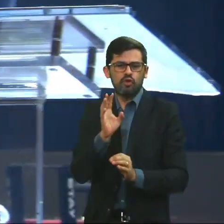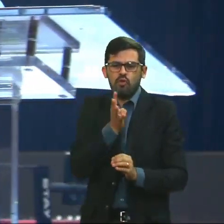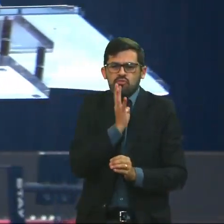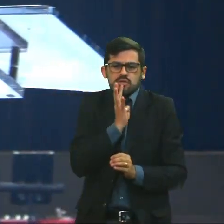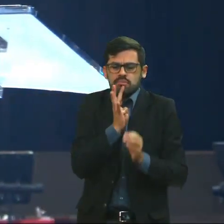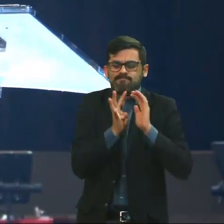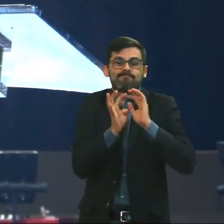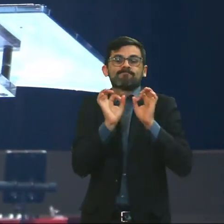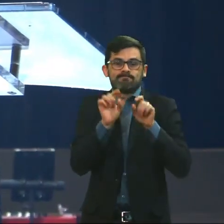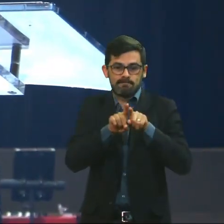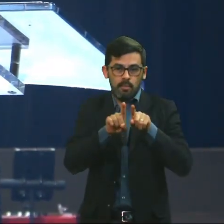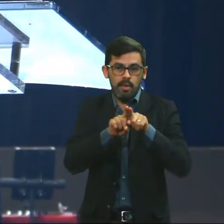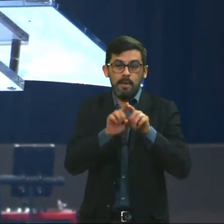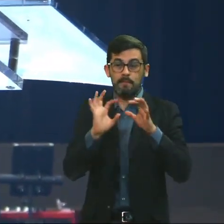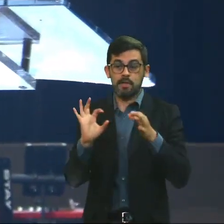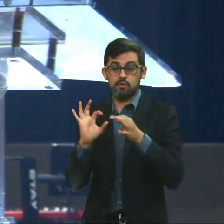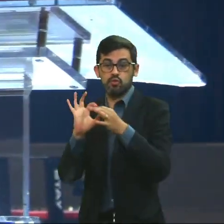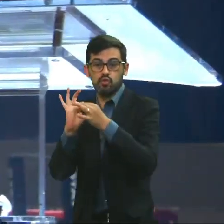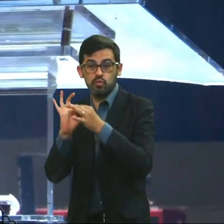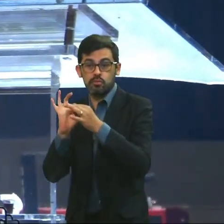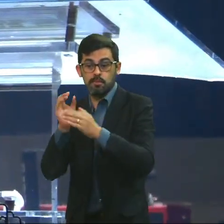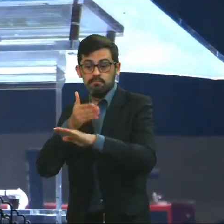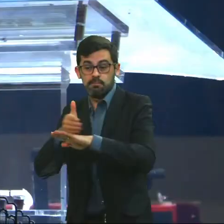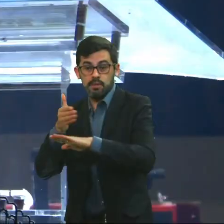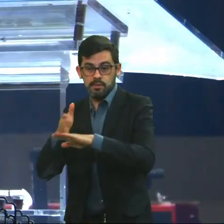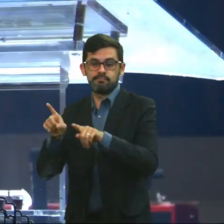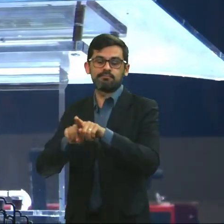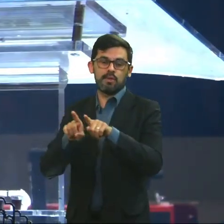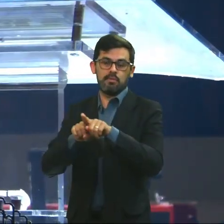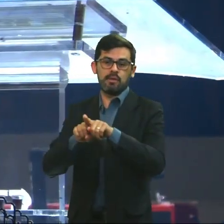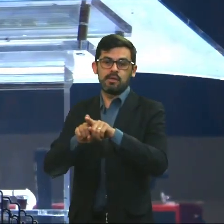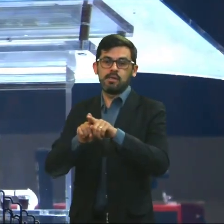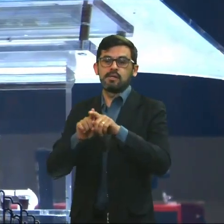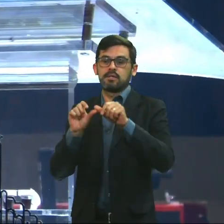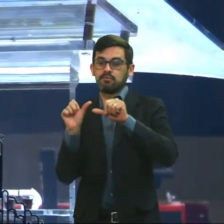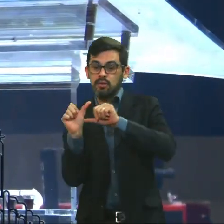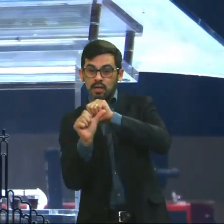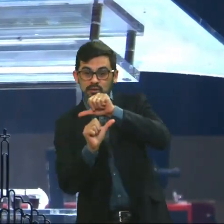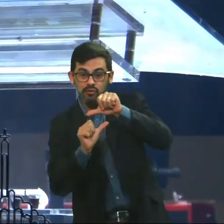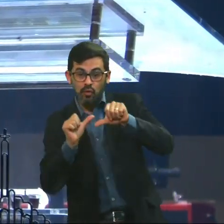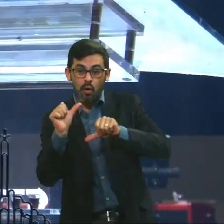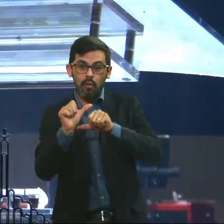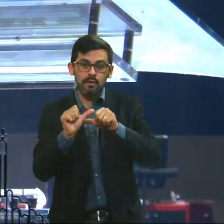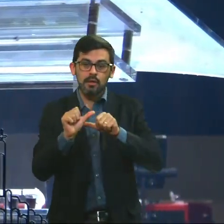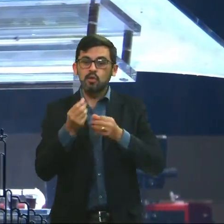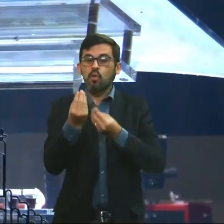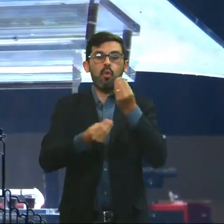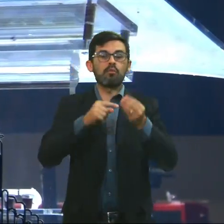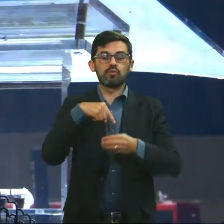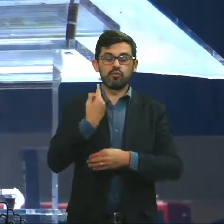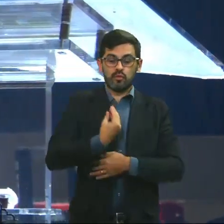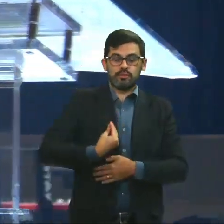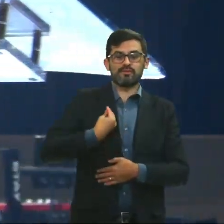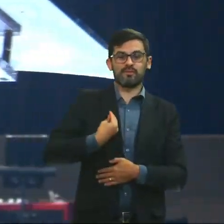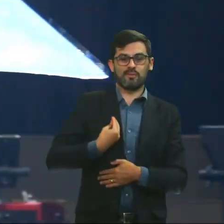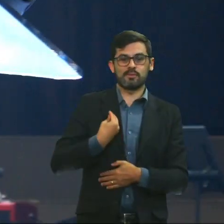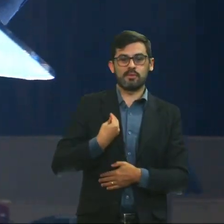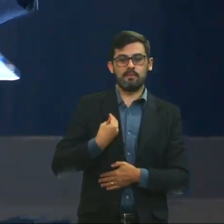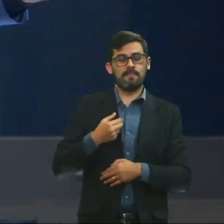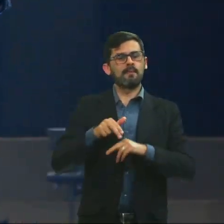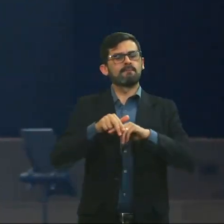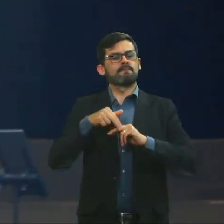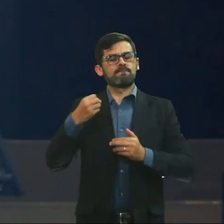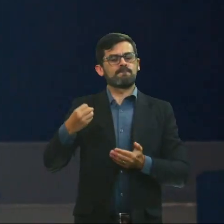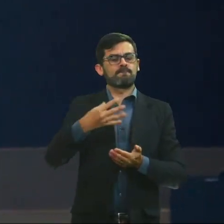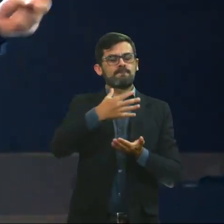conhecimento, é conhecimento que colocamos em prática, que se transforma em arte de viver. É por isso que no Novo